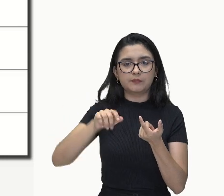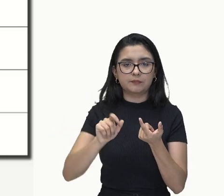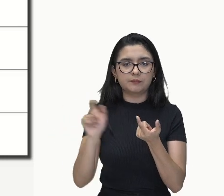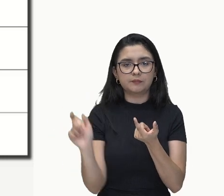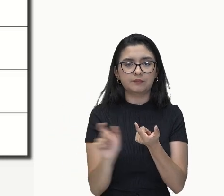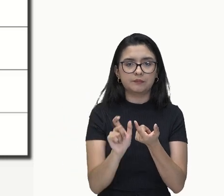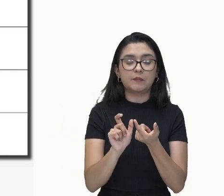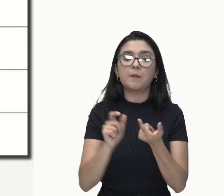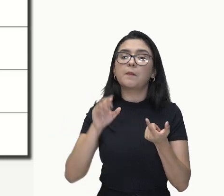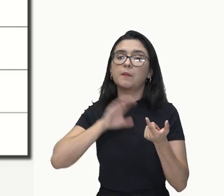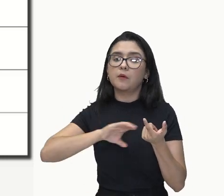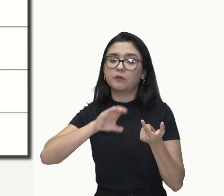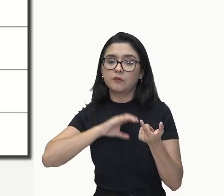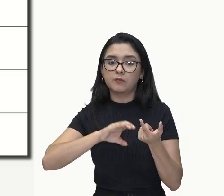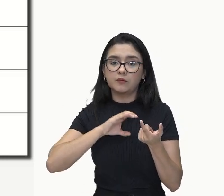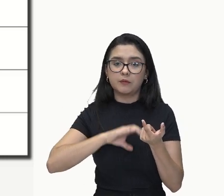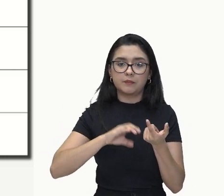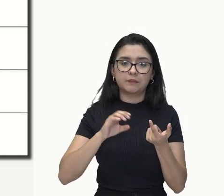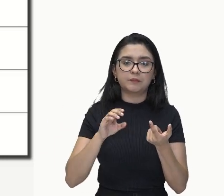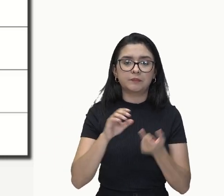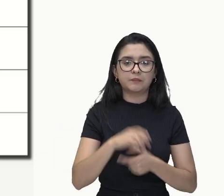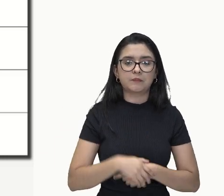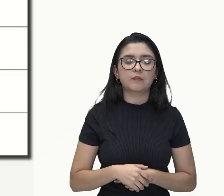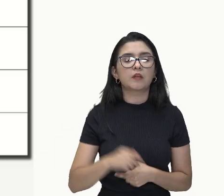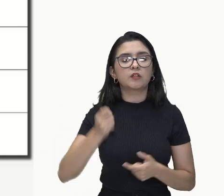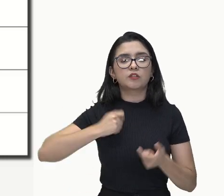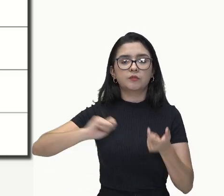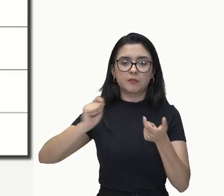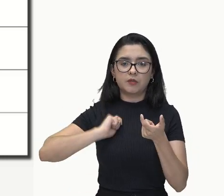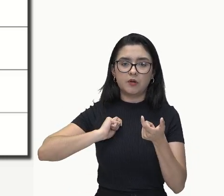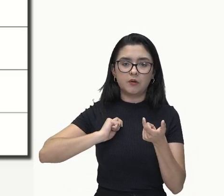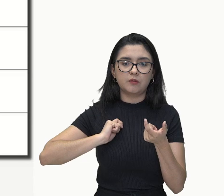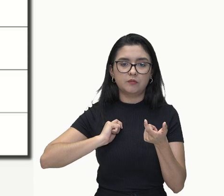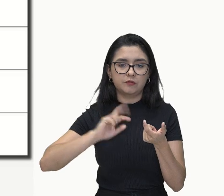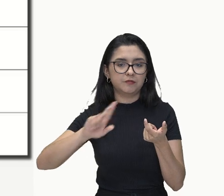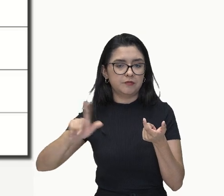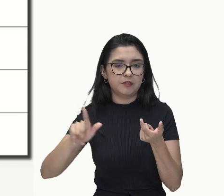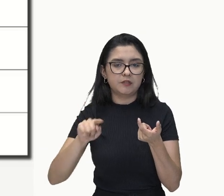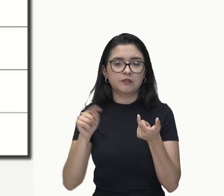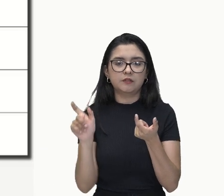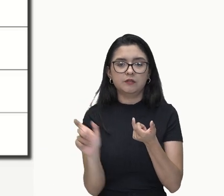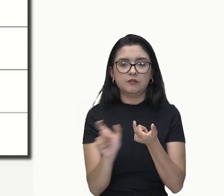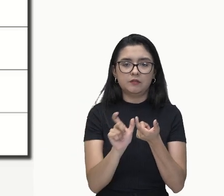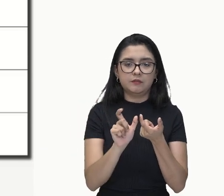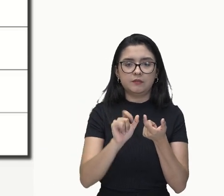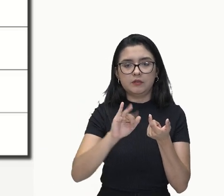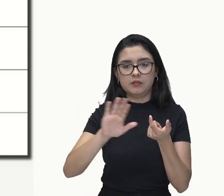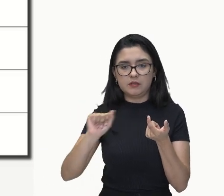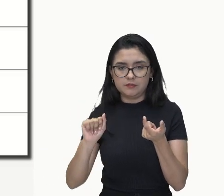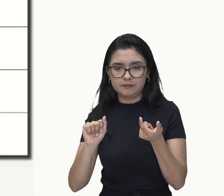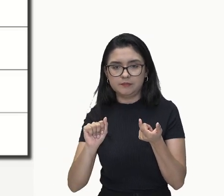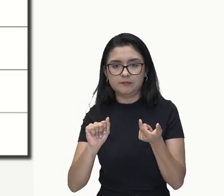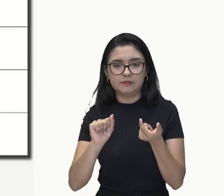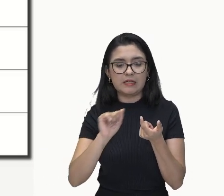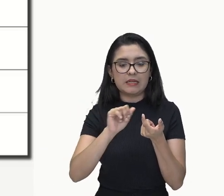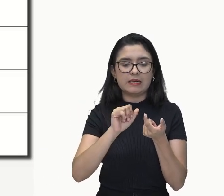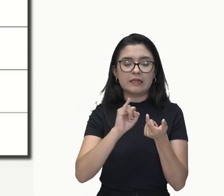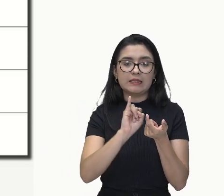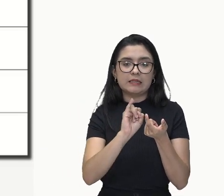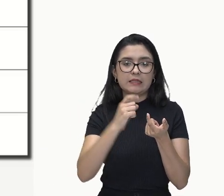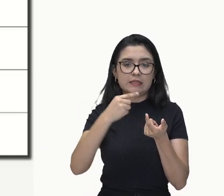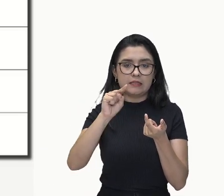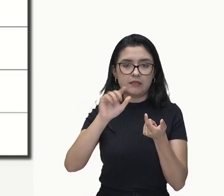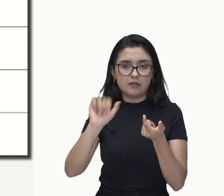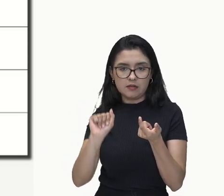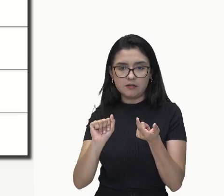Em português, eu bebia. Na língua espanhola, yo bebia. Olha aí a desinência. Né?